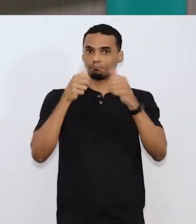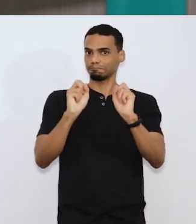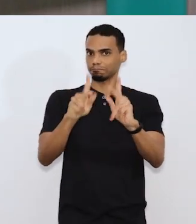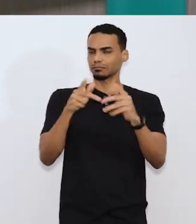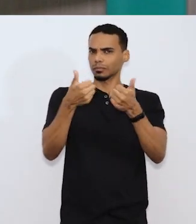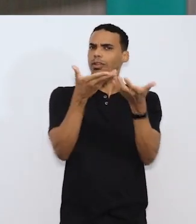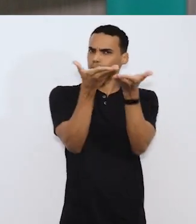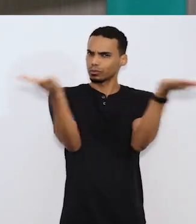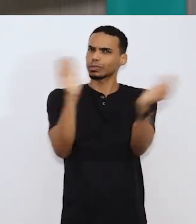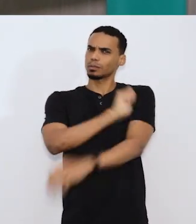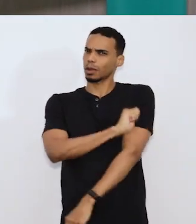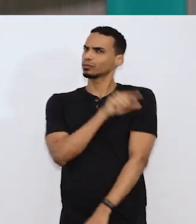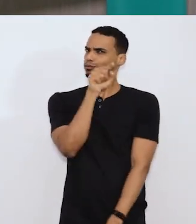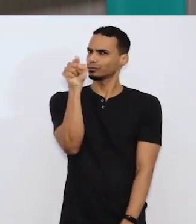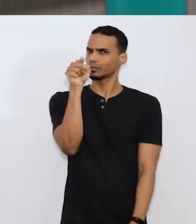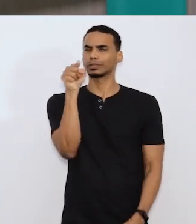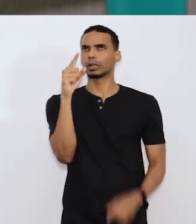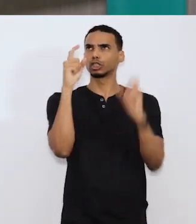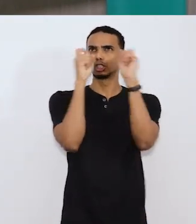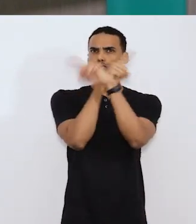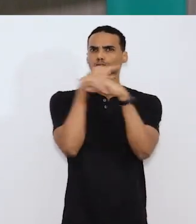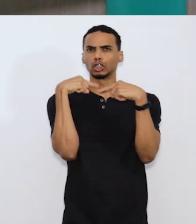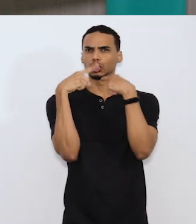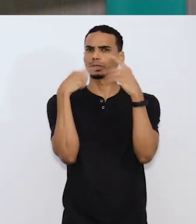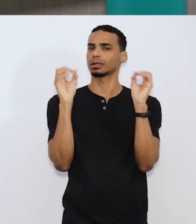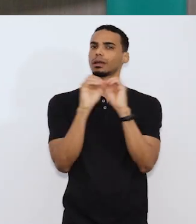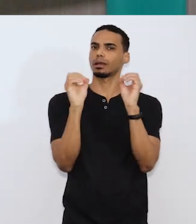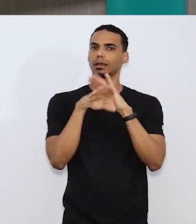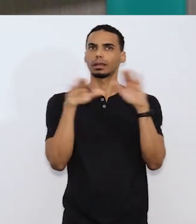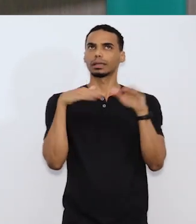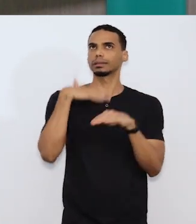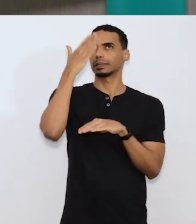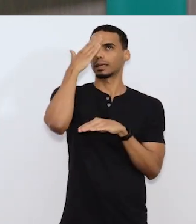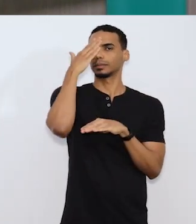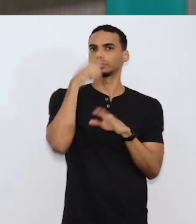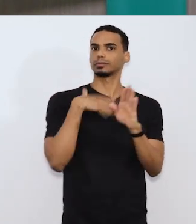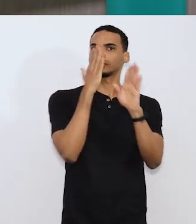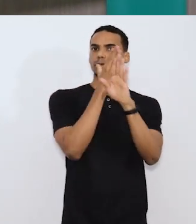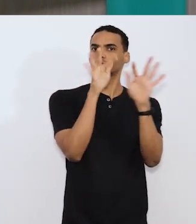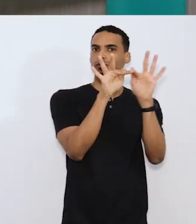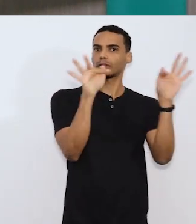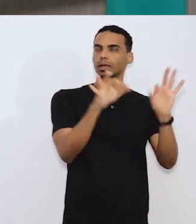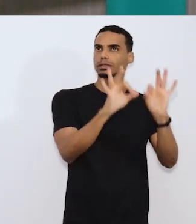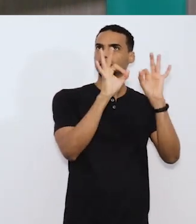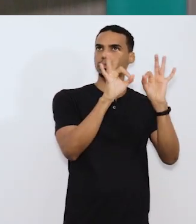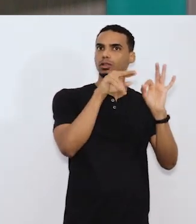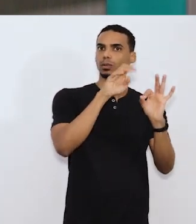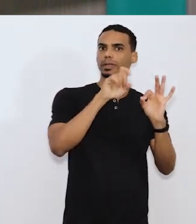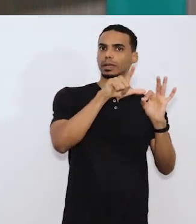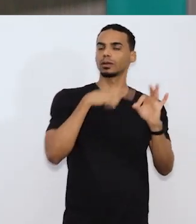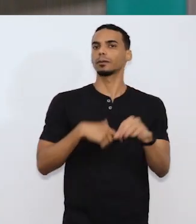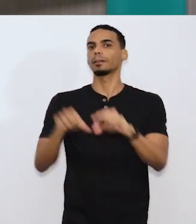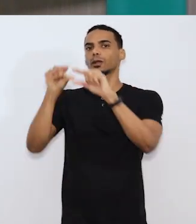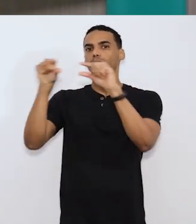Então, os meus alunos do TAP 3 não terão mais essa dificuldade de identificar o que é uma frase nominal e o